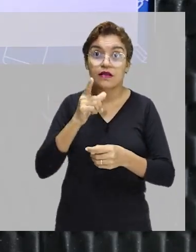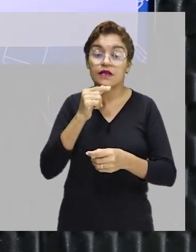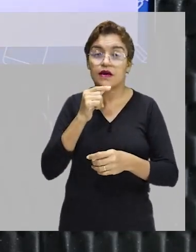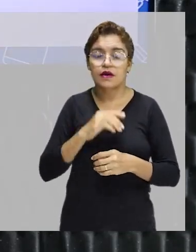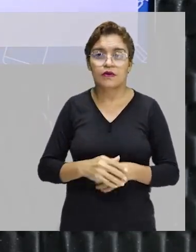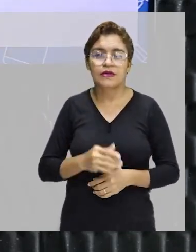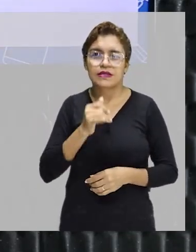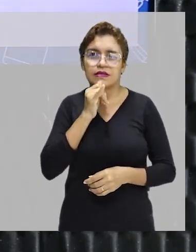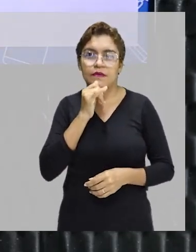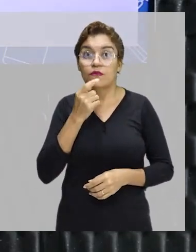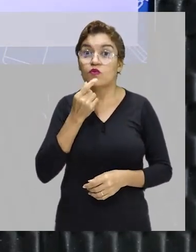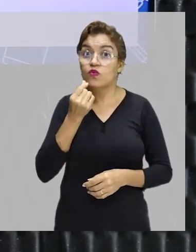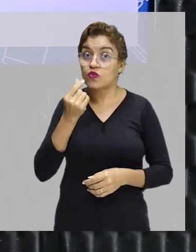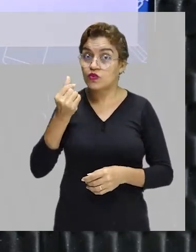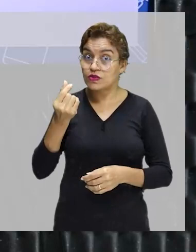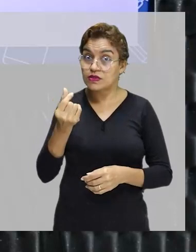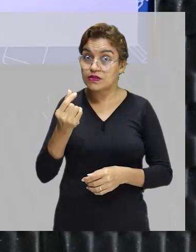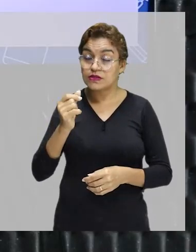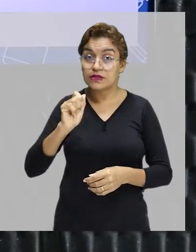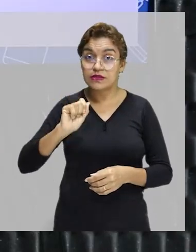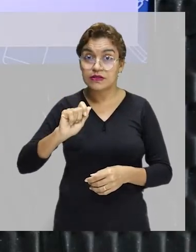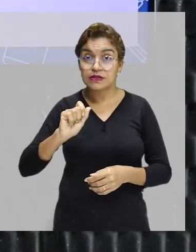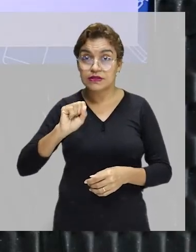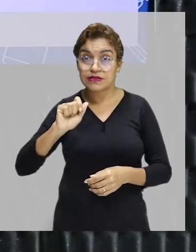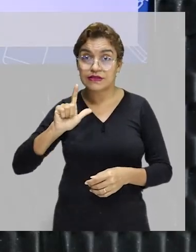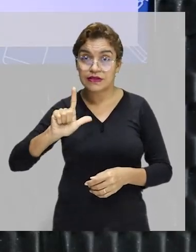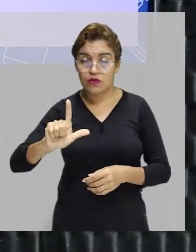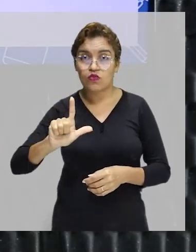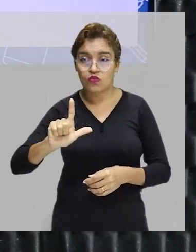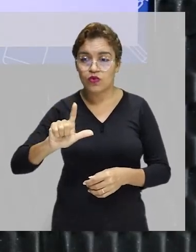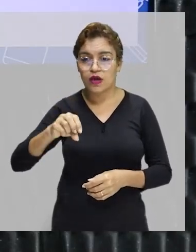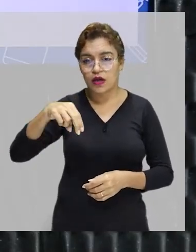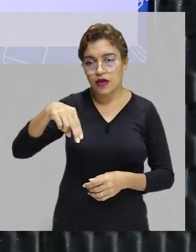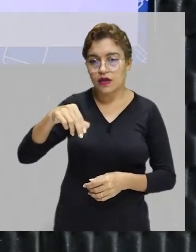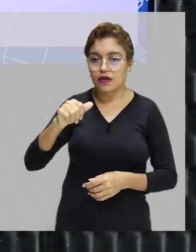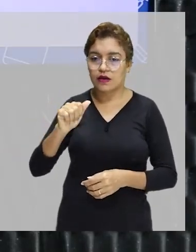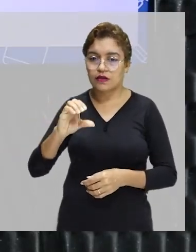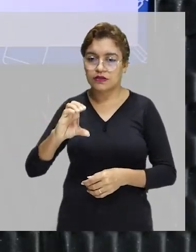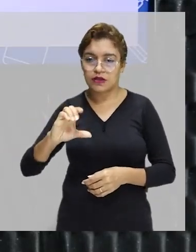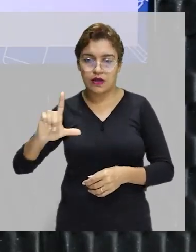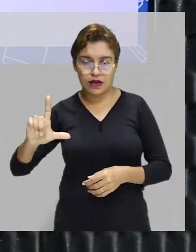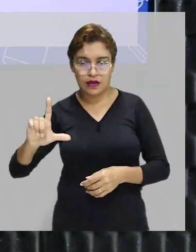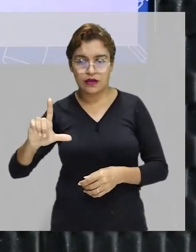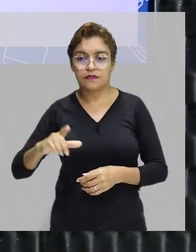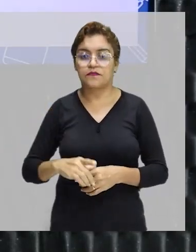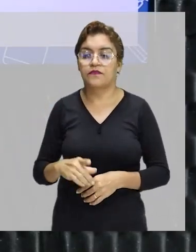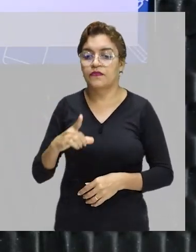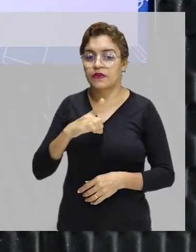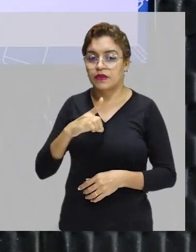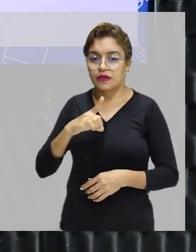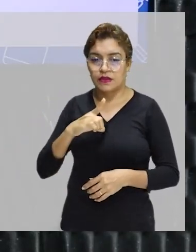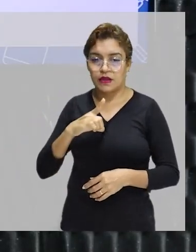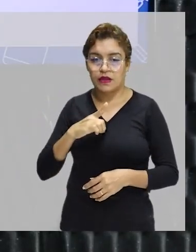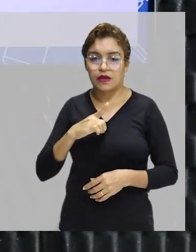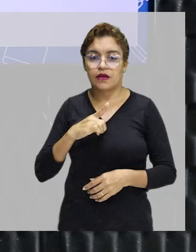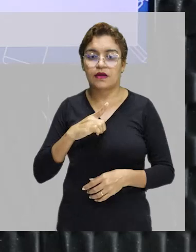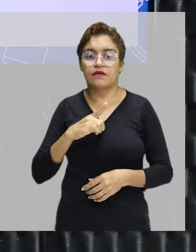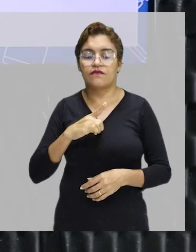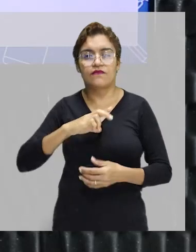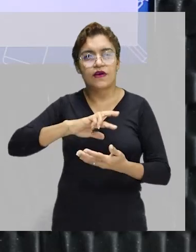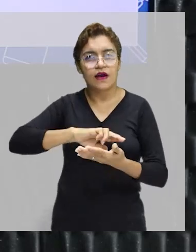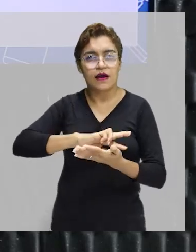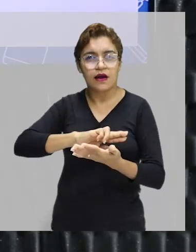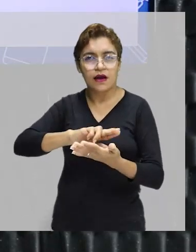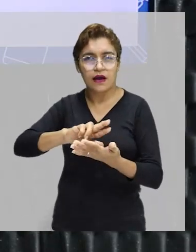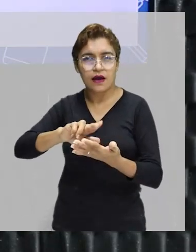sal de cozinha, né, que é o NaCl ou cloreto de sódio, nela se encontram carboidratos, proteínas